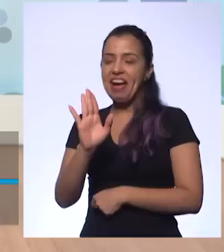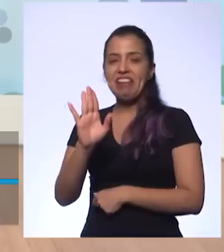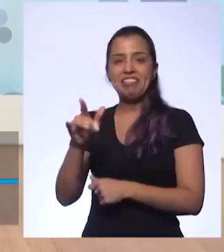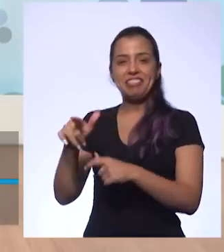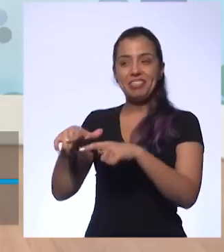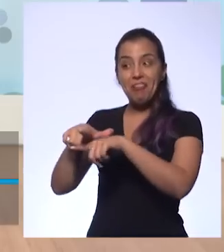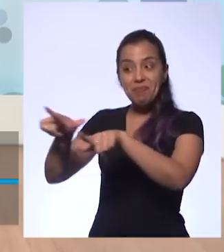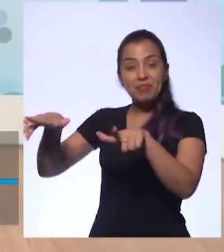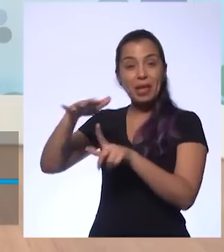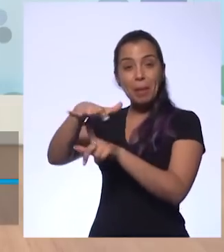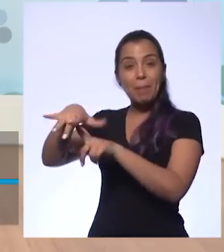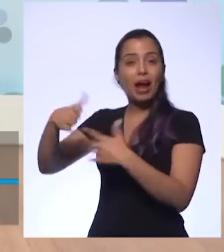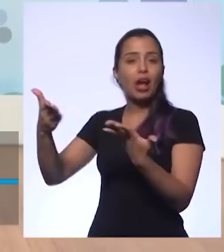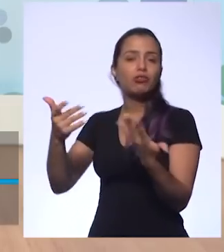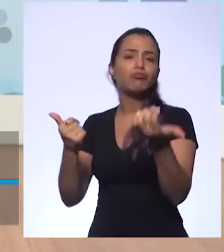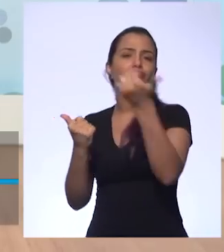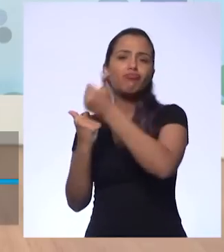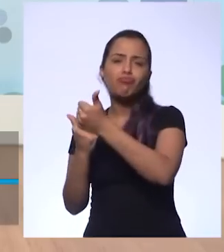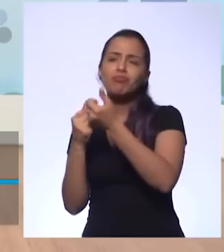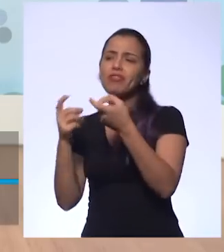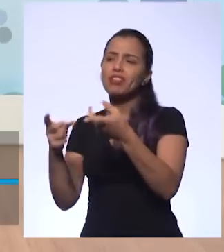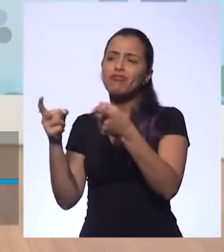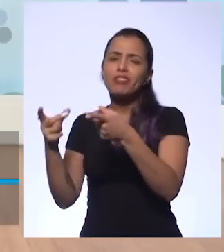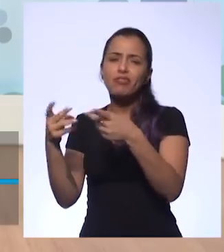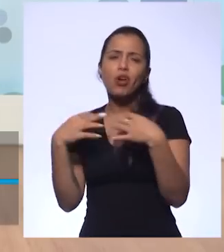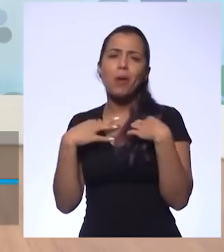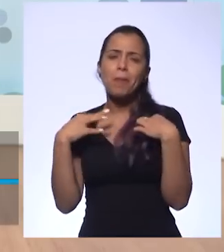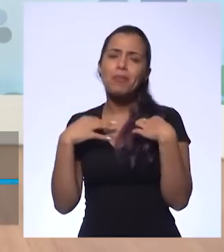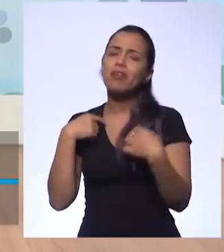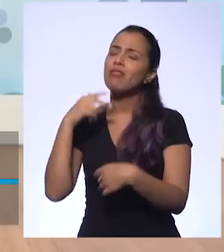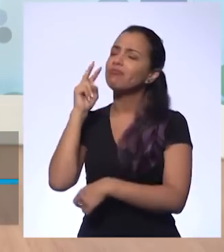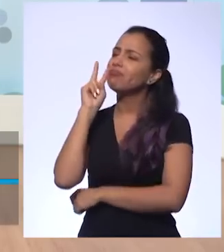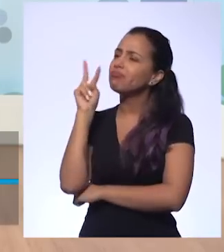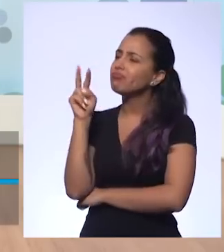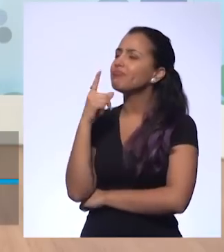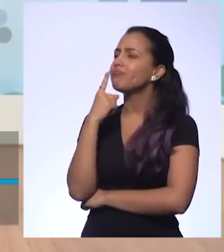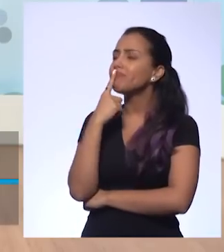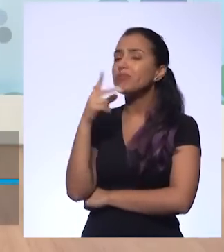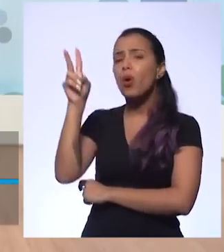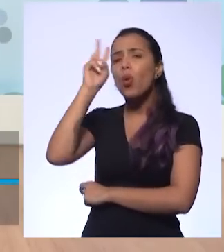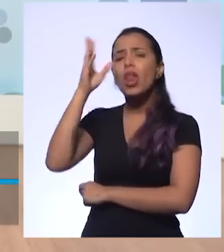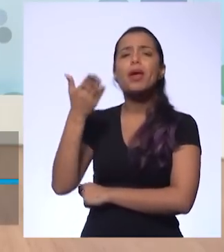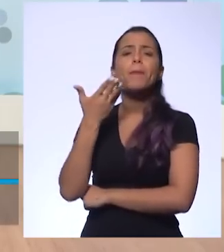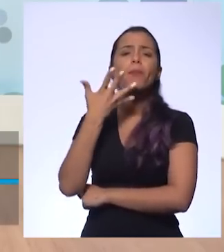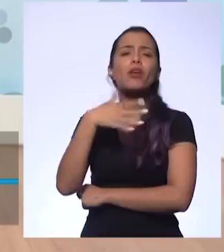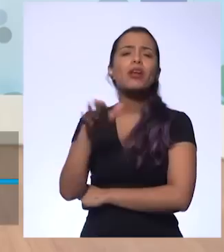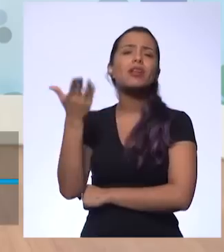e roupa, e roupa, e roupa, e roupa, e roupa, e eu falo, caramba, eu lembro de eu passar aqui criança, brincar tanto nesse